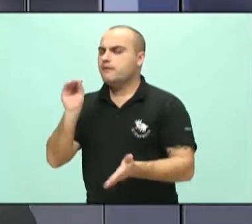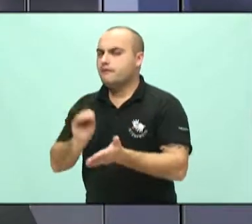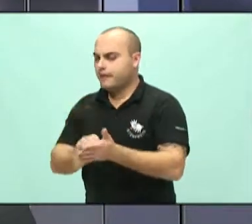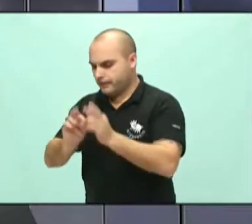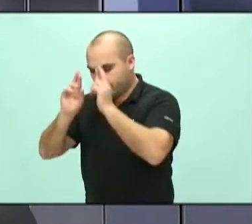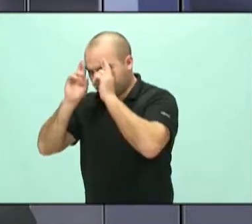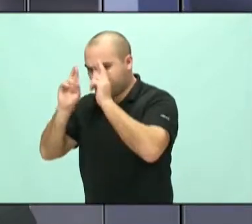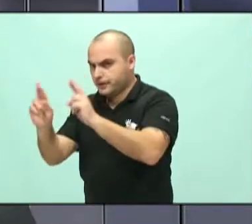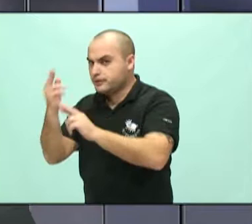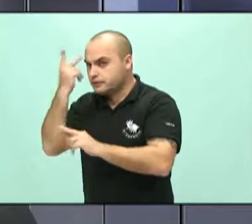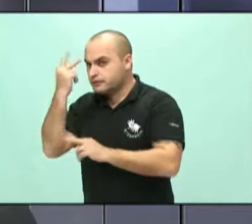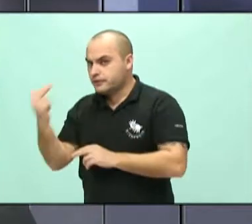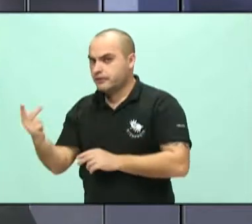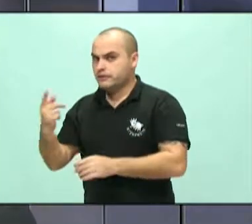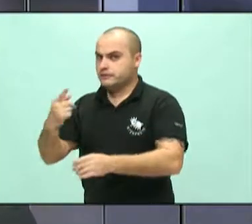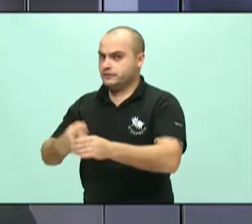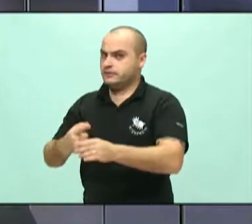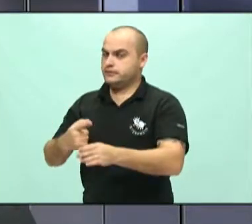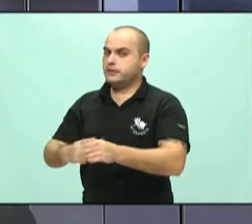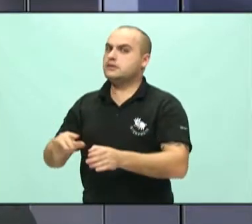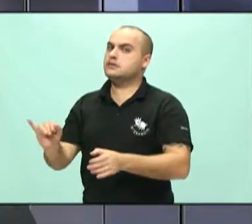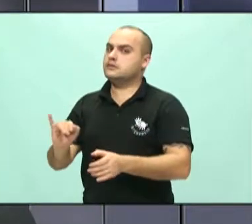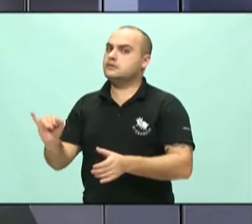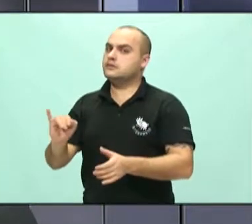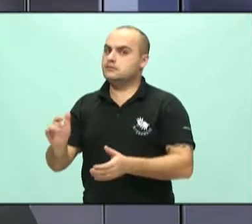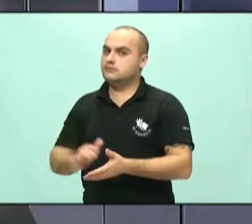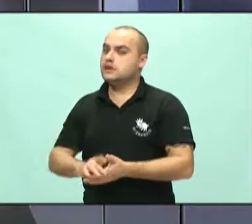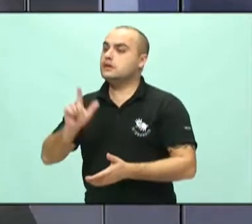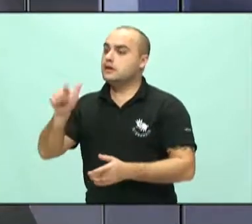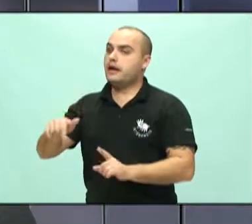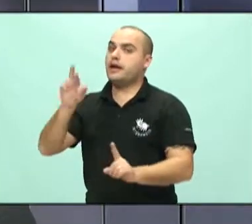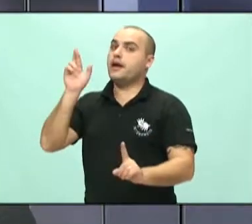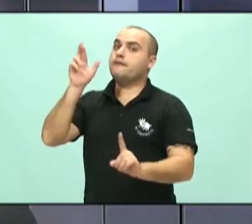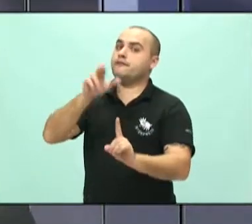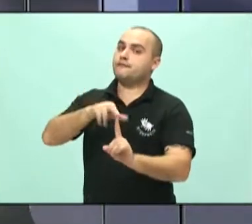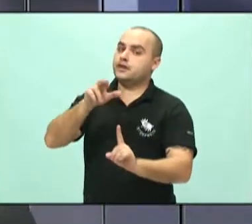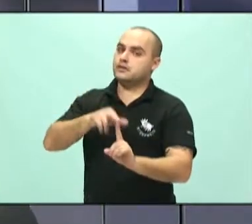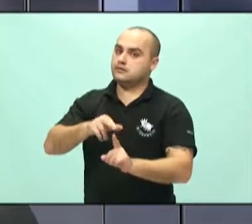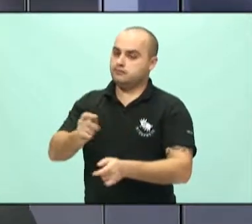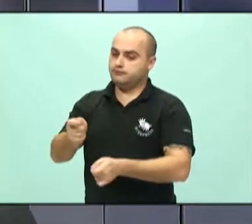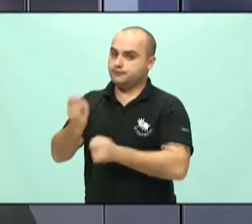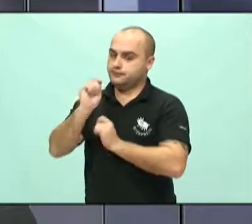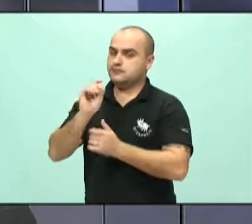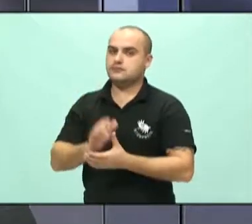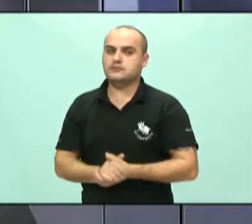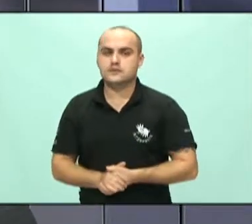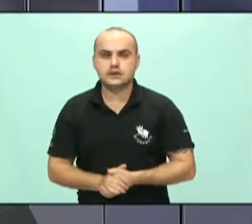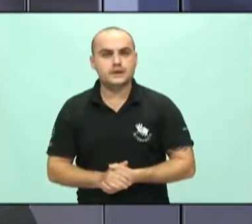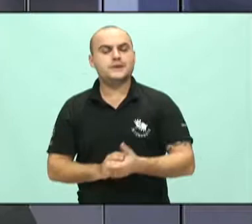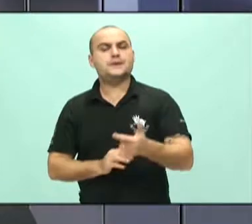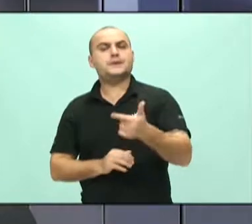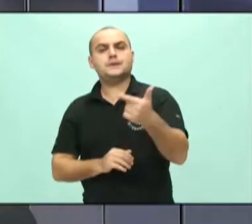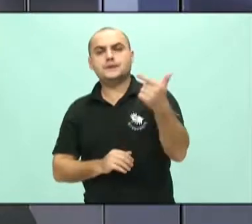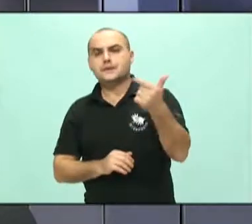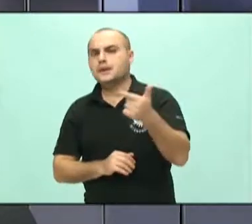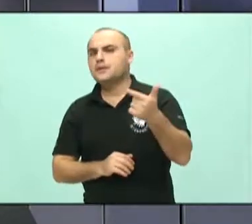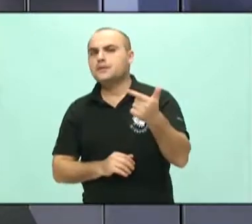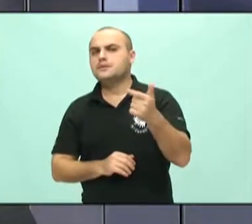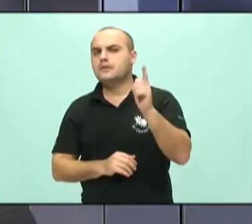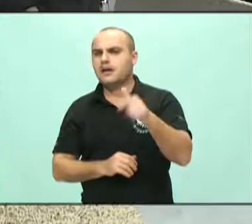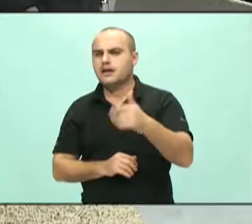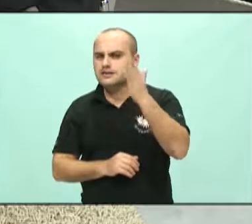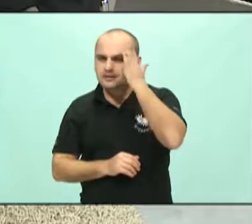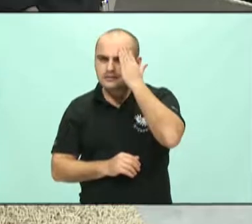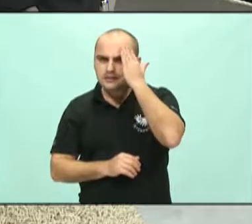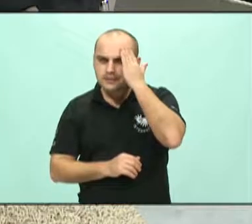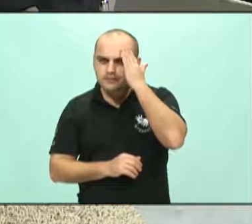nossa cidade, que se firmou no Brasil como referência na pesca. Segundo é pensar de uma maneira muito míope,